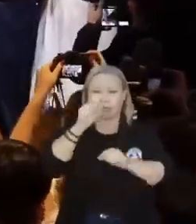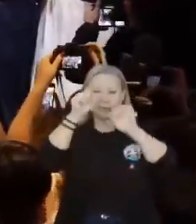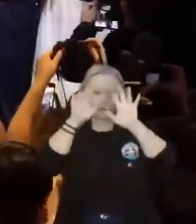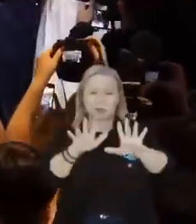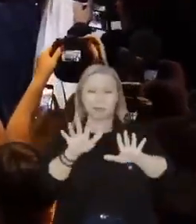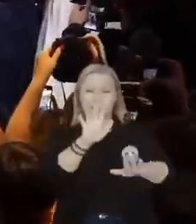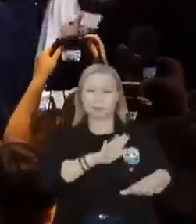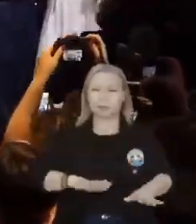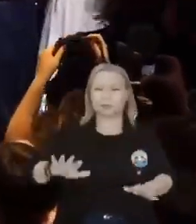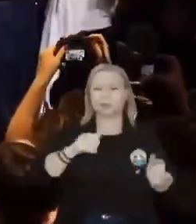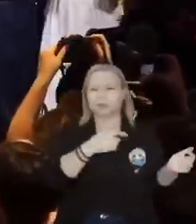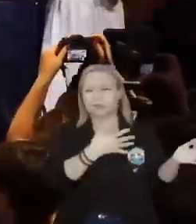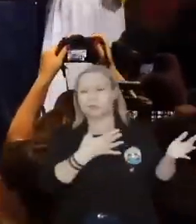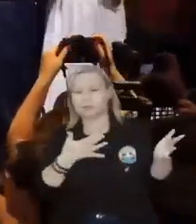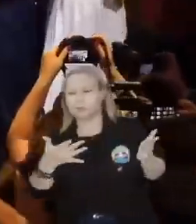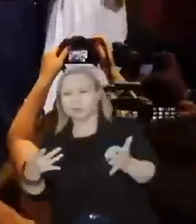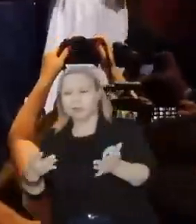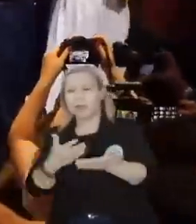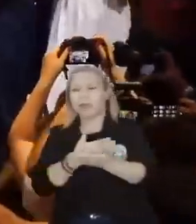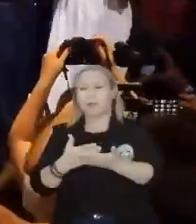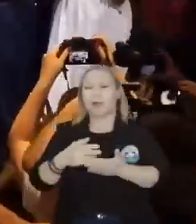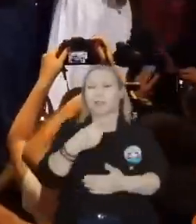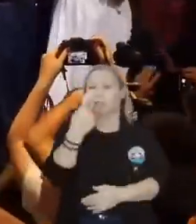partir de 1º de janeiro.